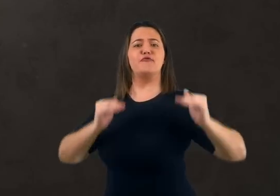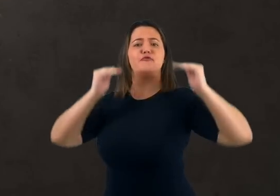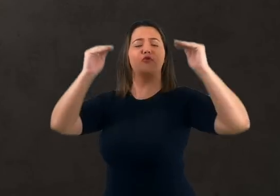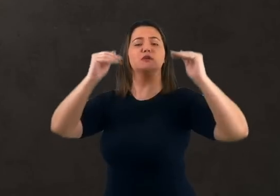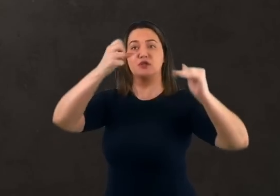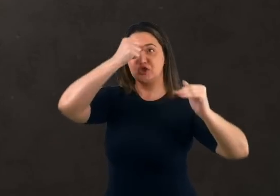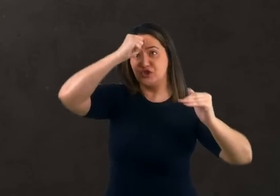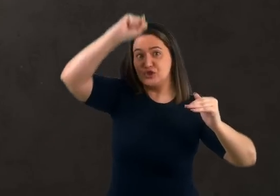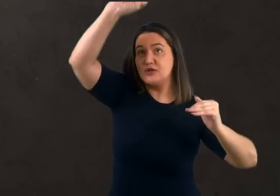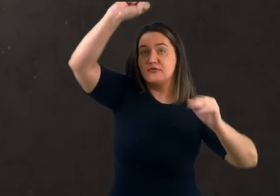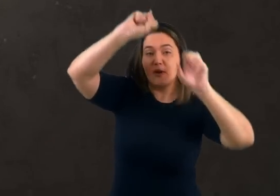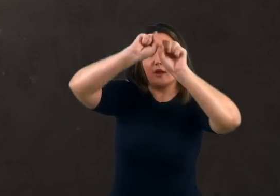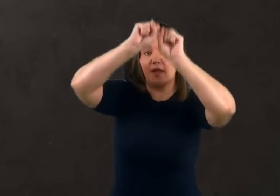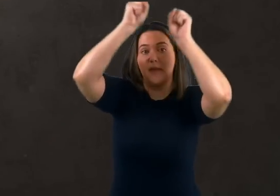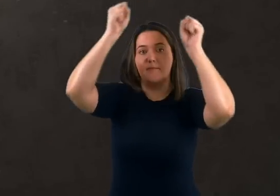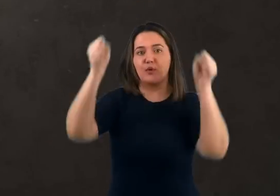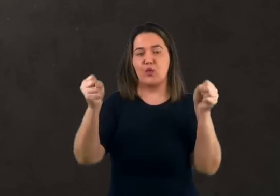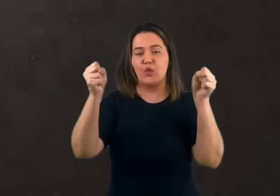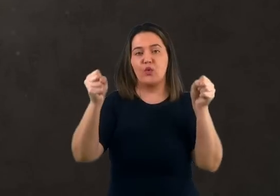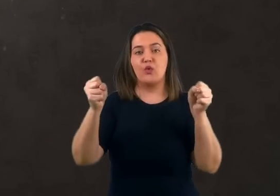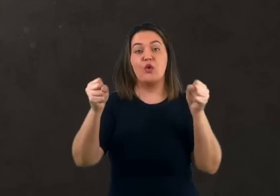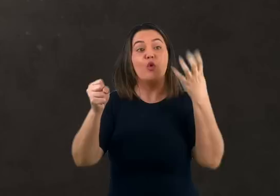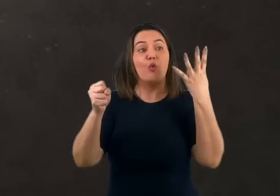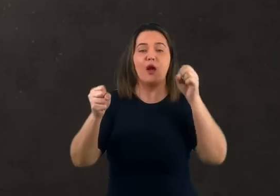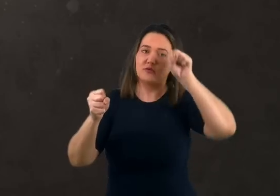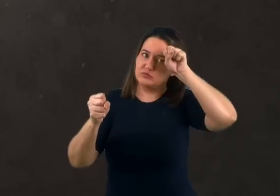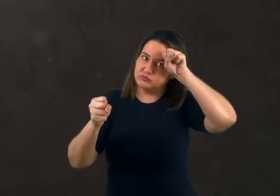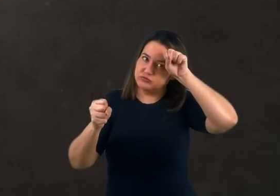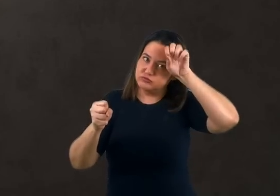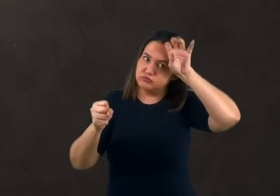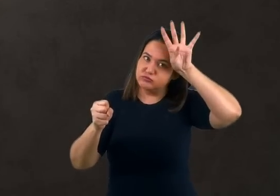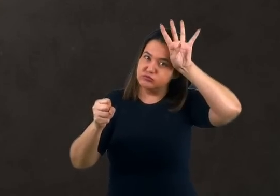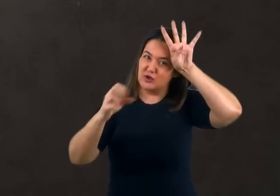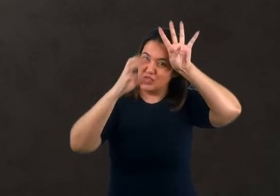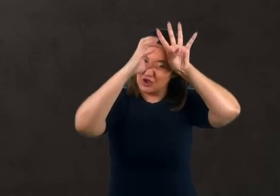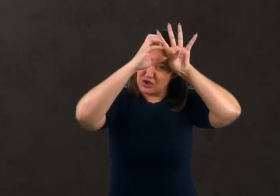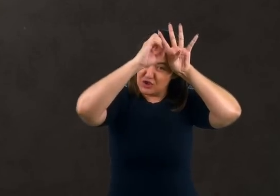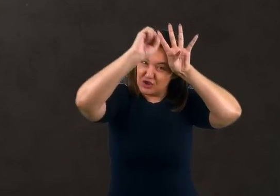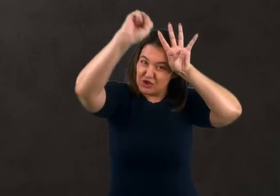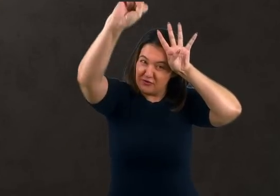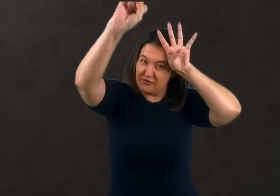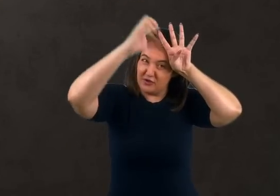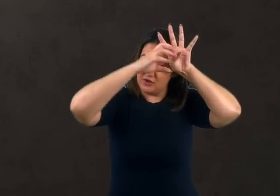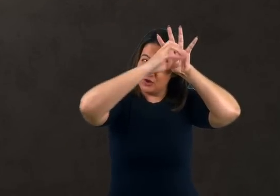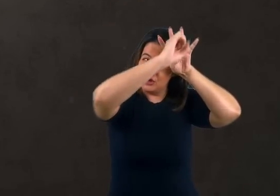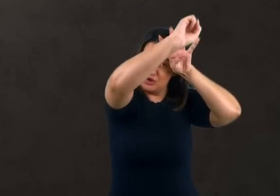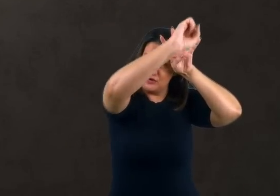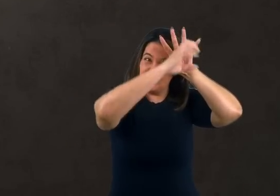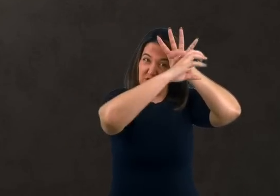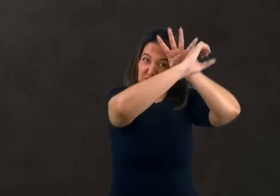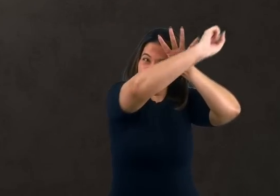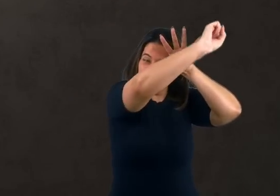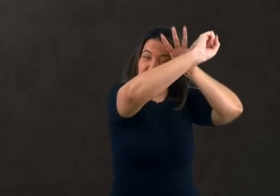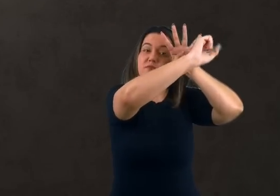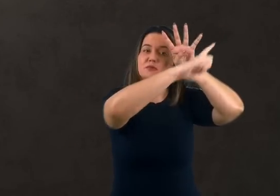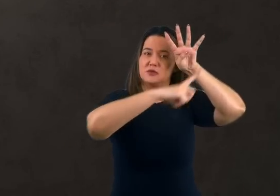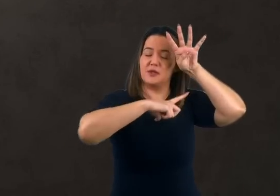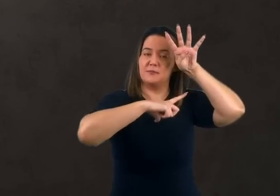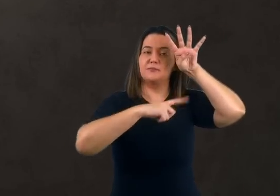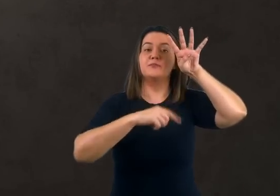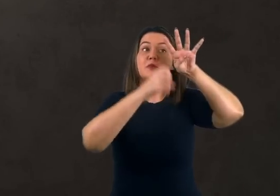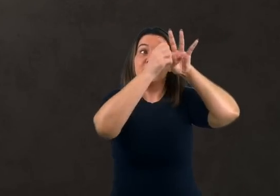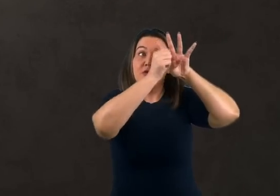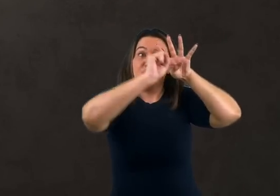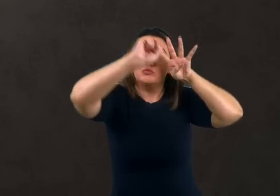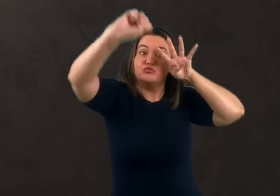foi quebrado. E em seu lugar cresceram 4 chifres enormes na direção dos 4 ventos da terra.